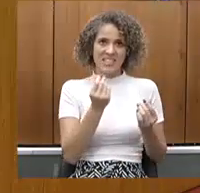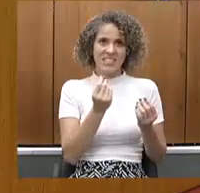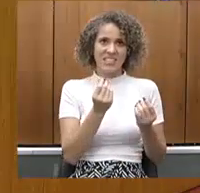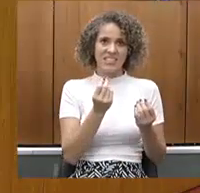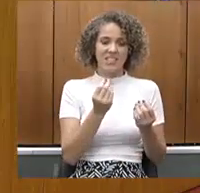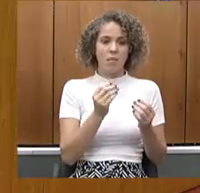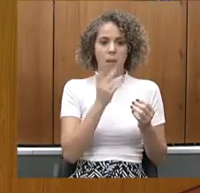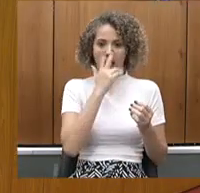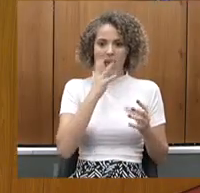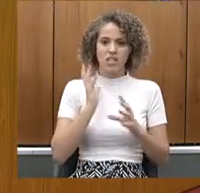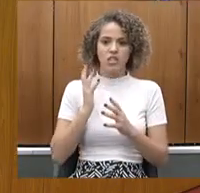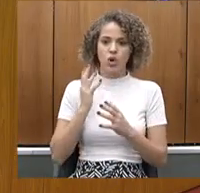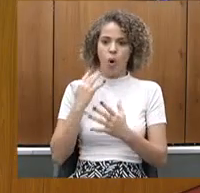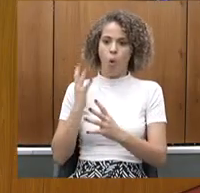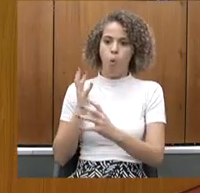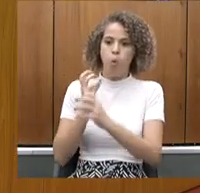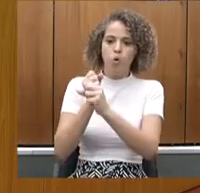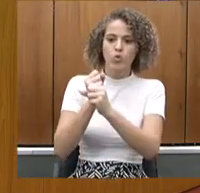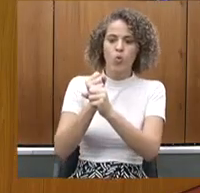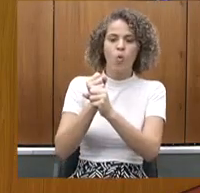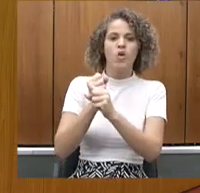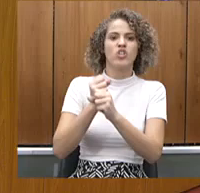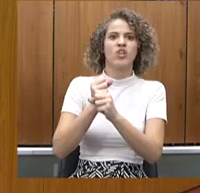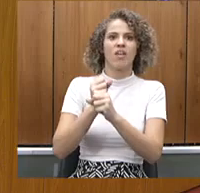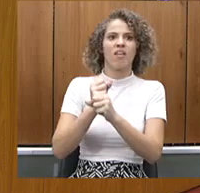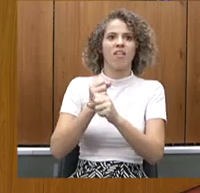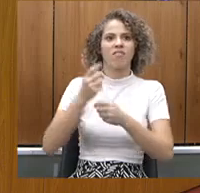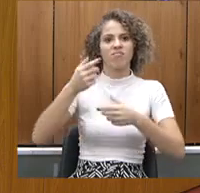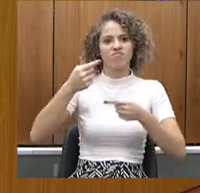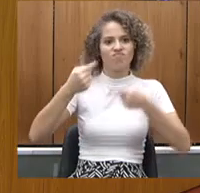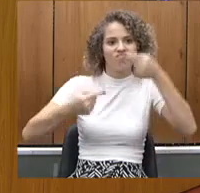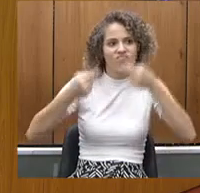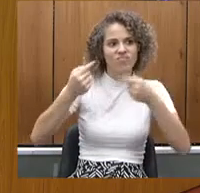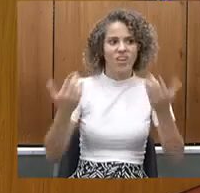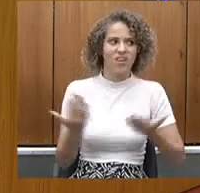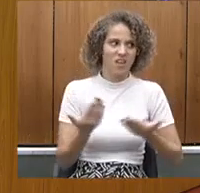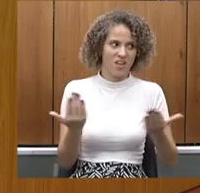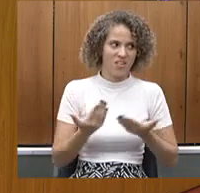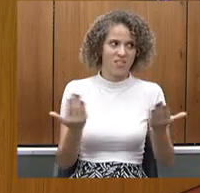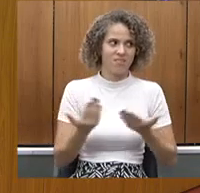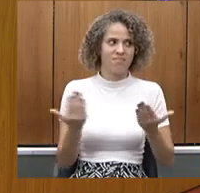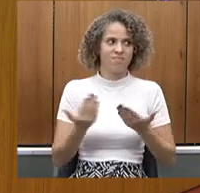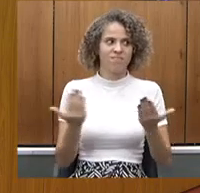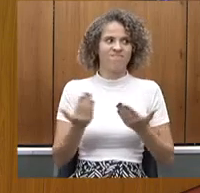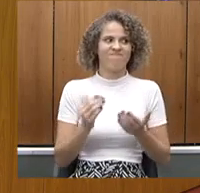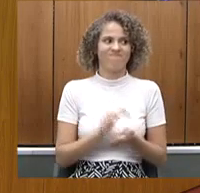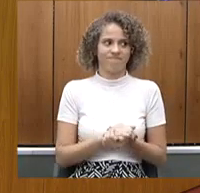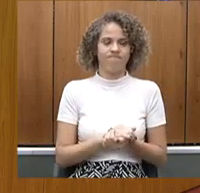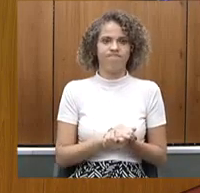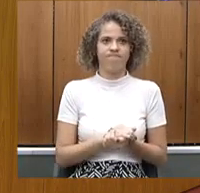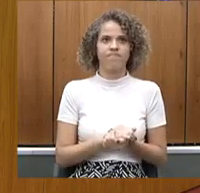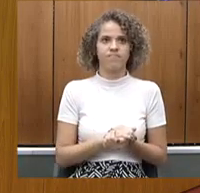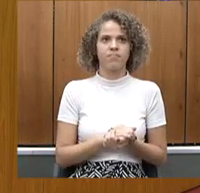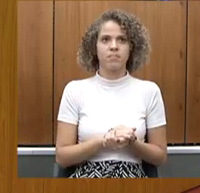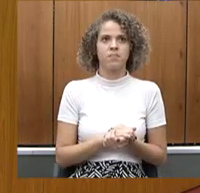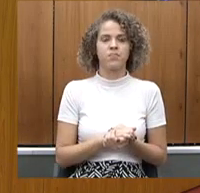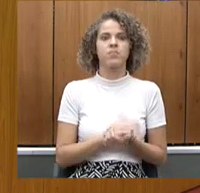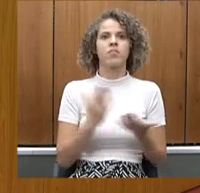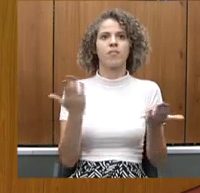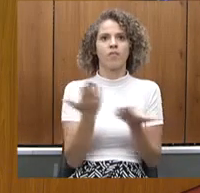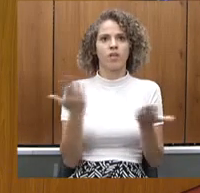audiências de pedidos da comissão que a gente Aguarda a chegada do comandante para que a gente possa